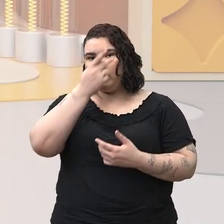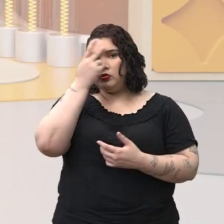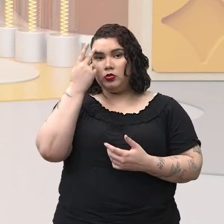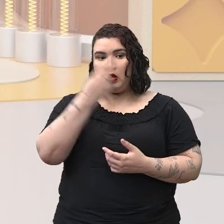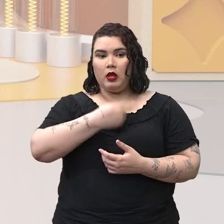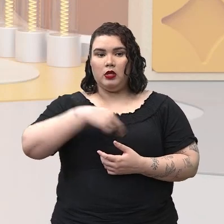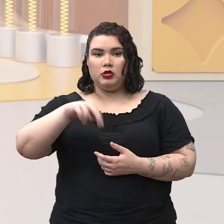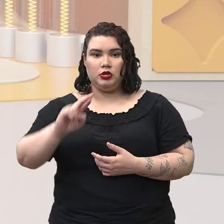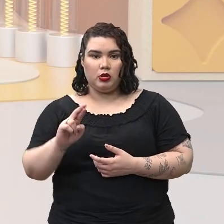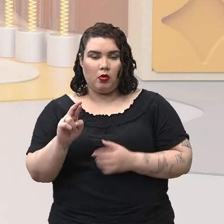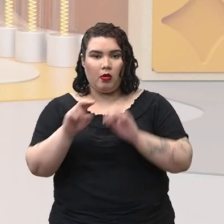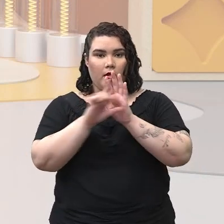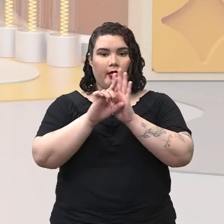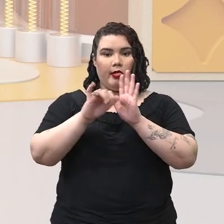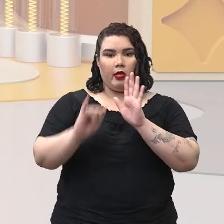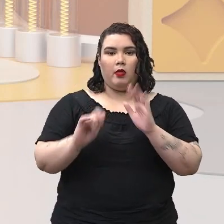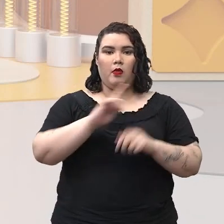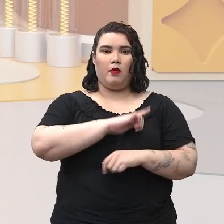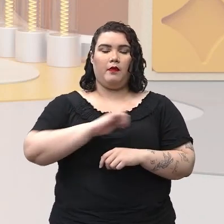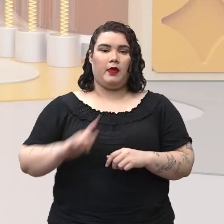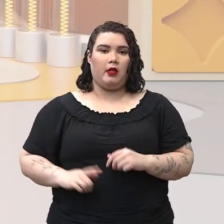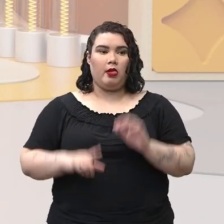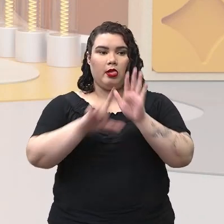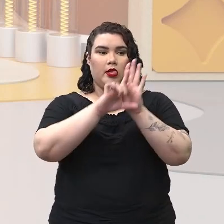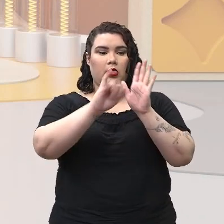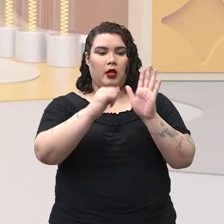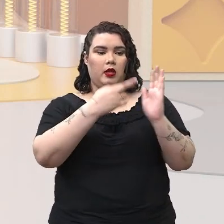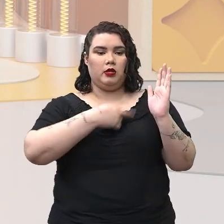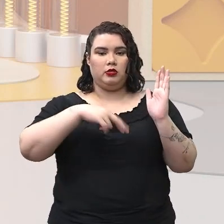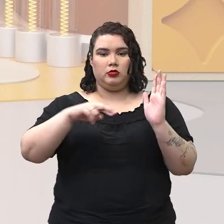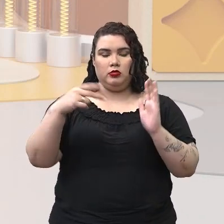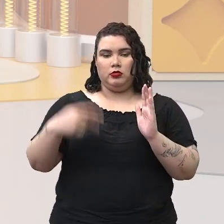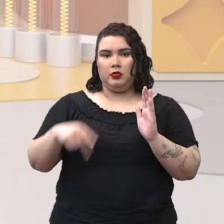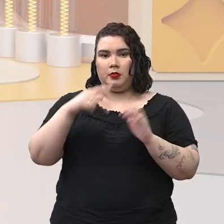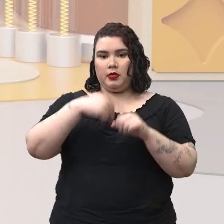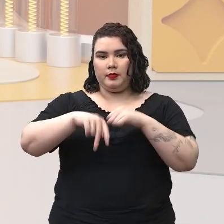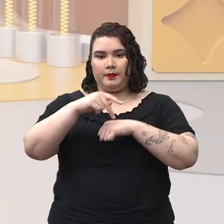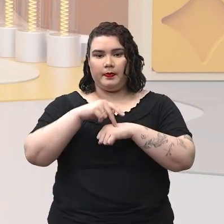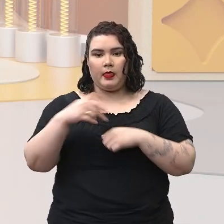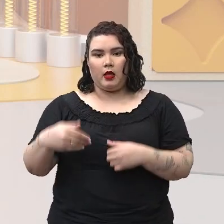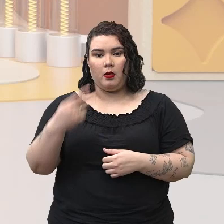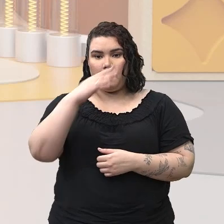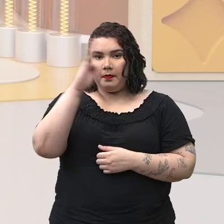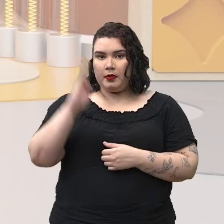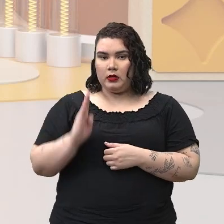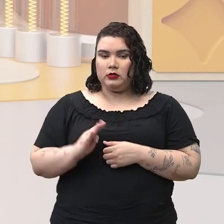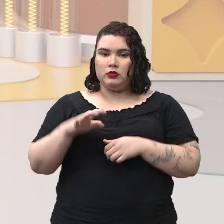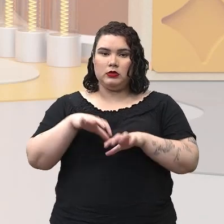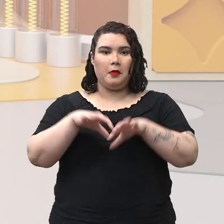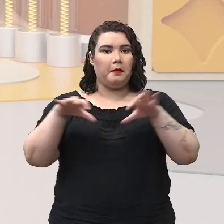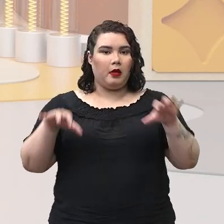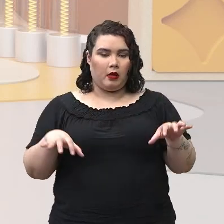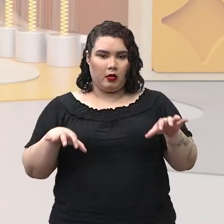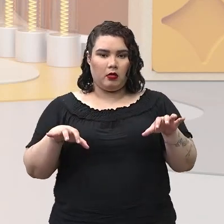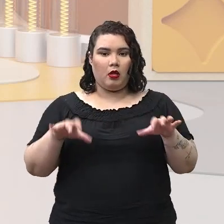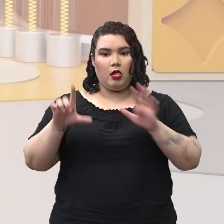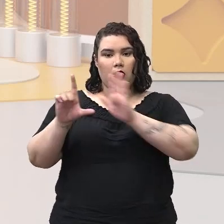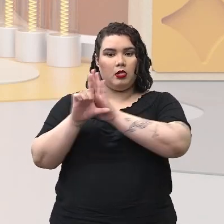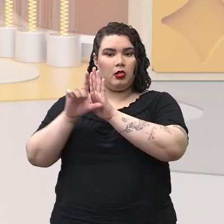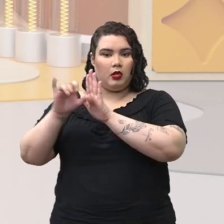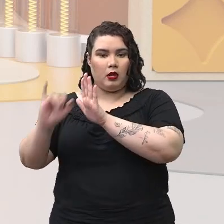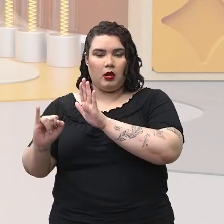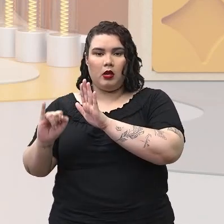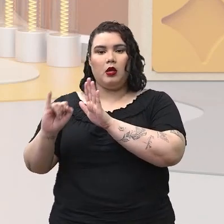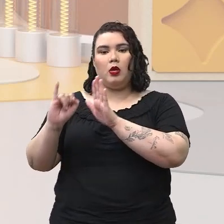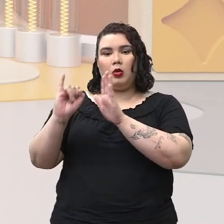Uma lei religiosa vira lei no país, né? Aqui no Brasil e no mundo ocidental em geral tem essa separação, né? O que é lei dos